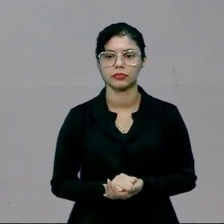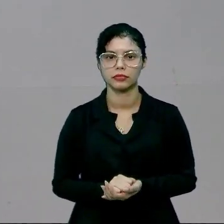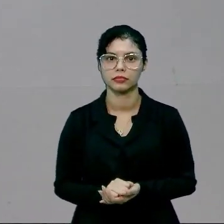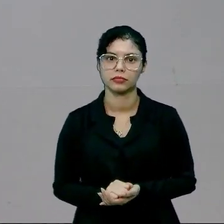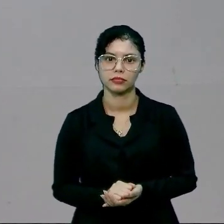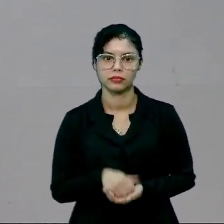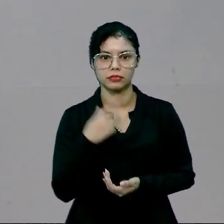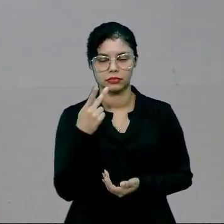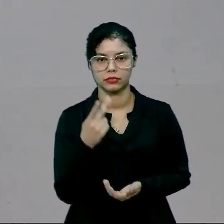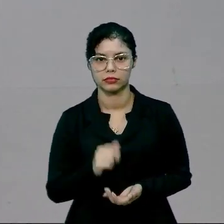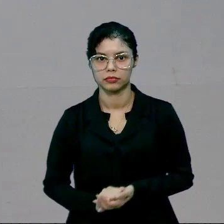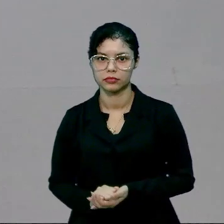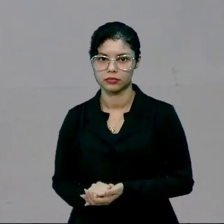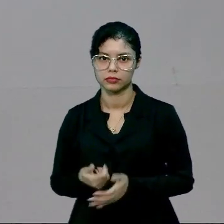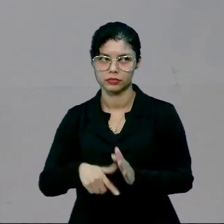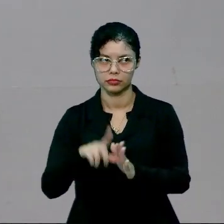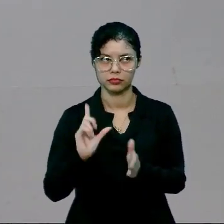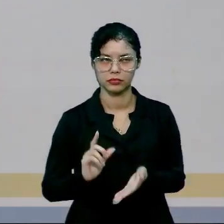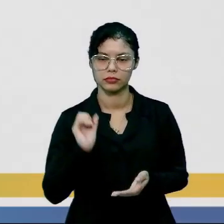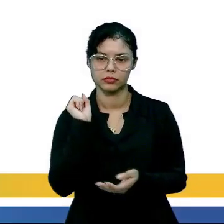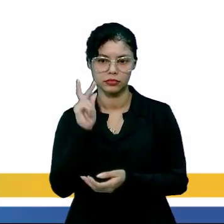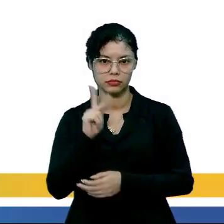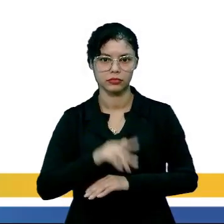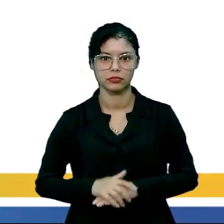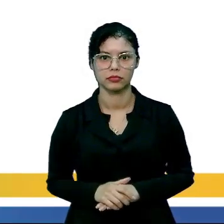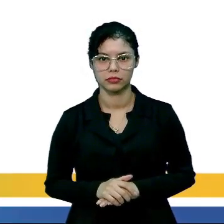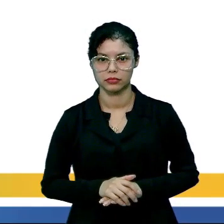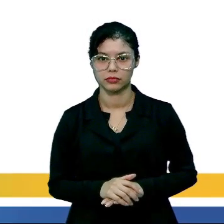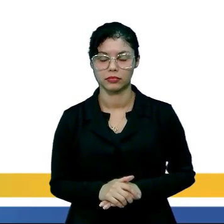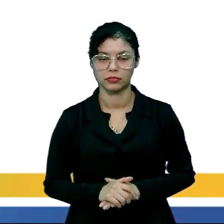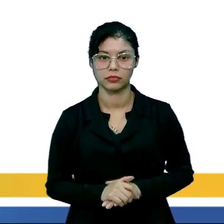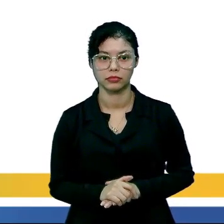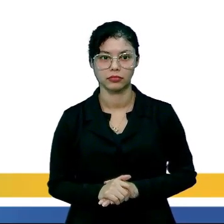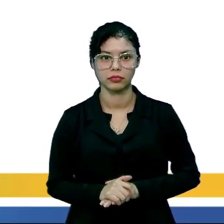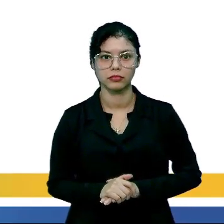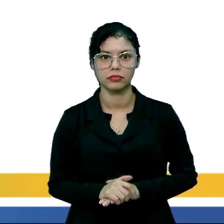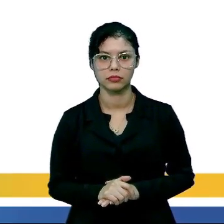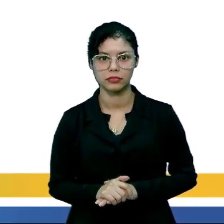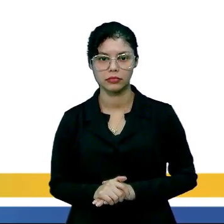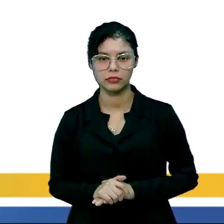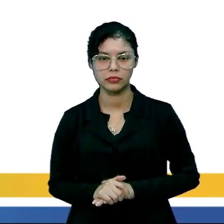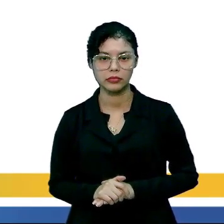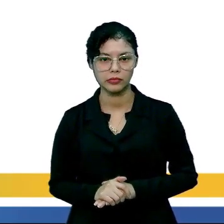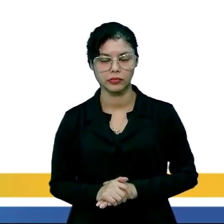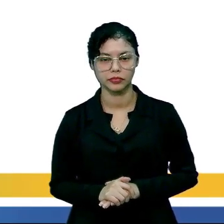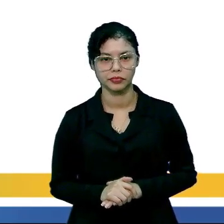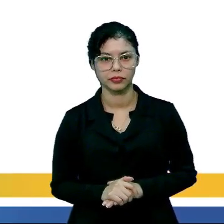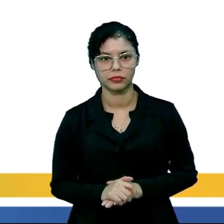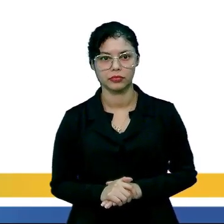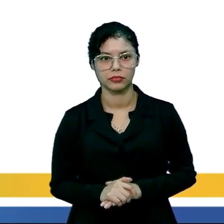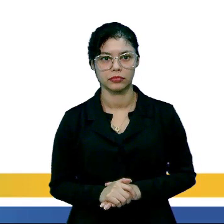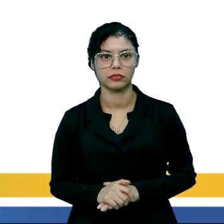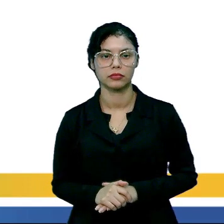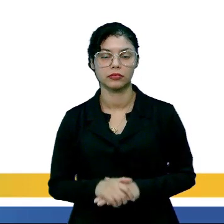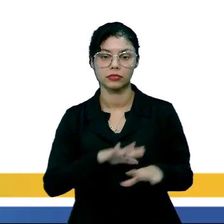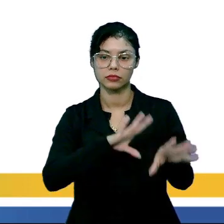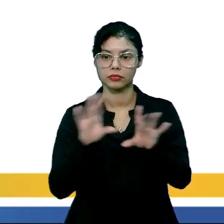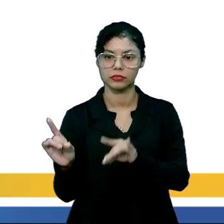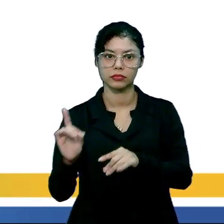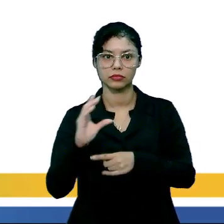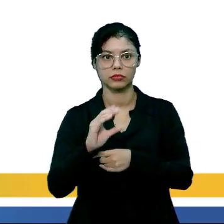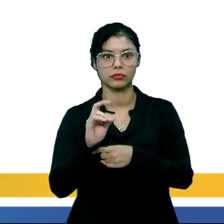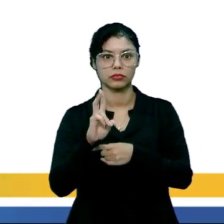abordadas, faladas, citadas anteriormente, tá? Então, vamos lá. Eu trouxe aí